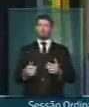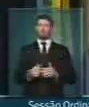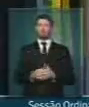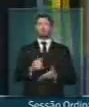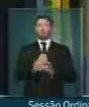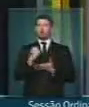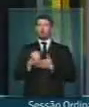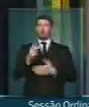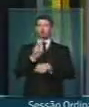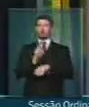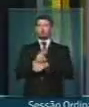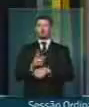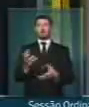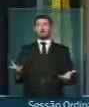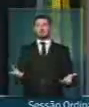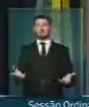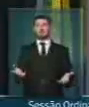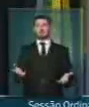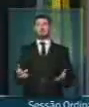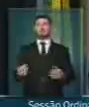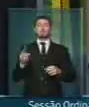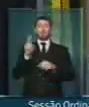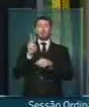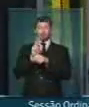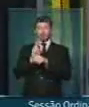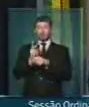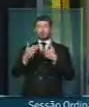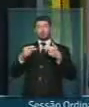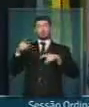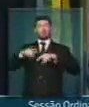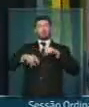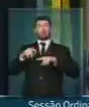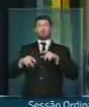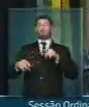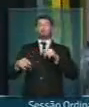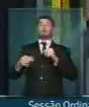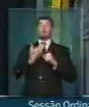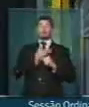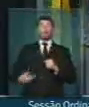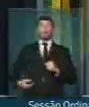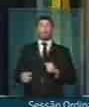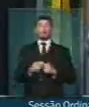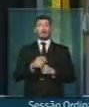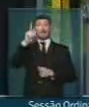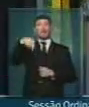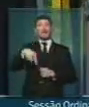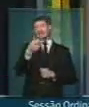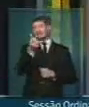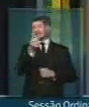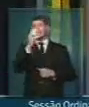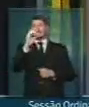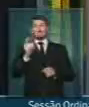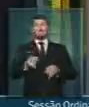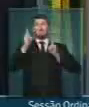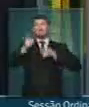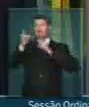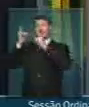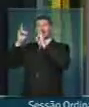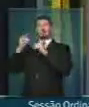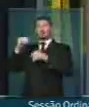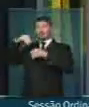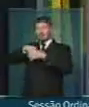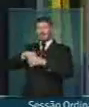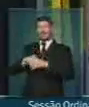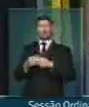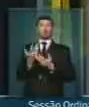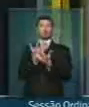contrate vigilância para proteger o patrimônio público. São 60 prédios que estão dentro do